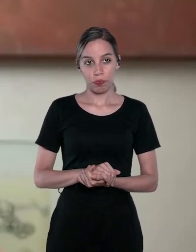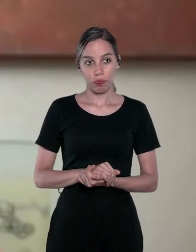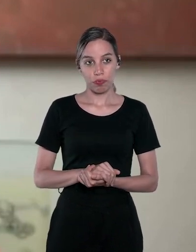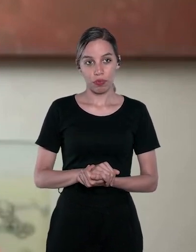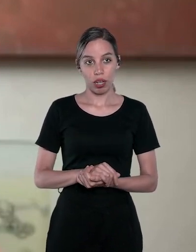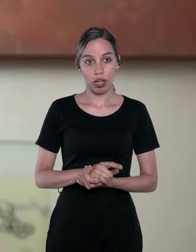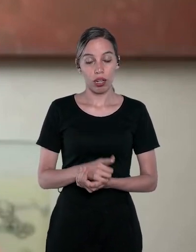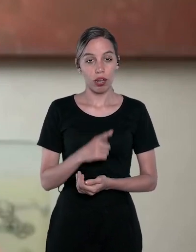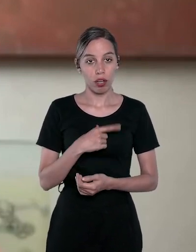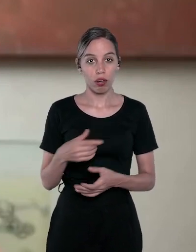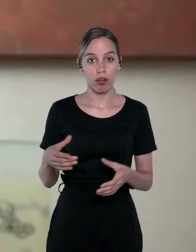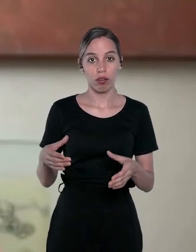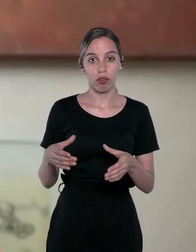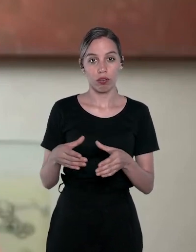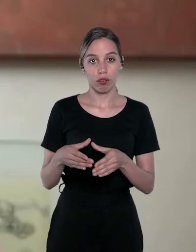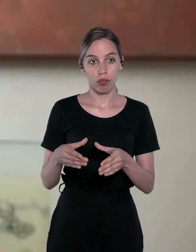que